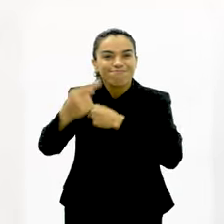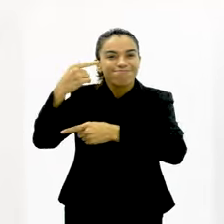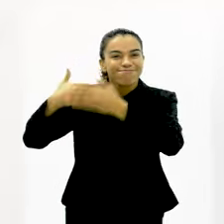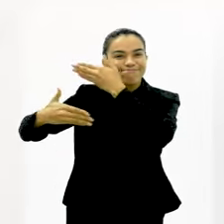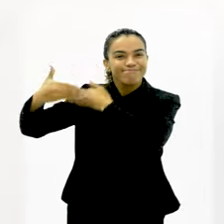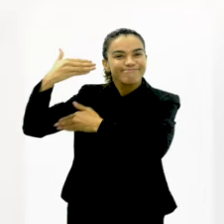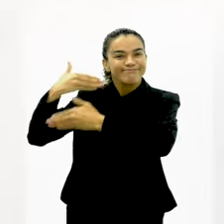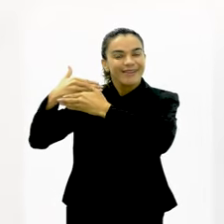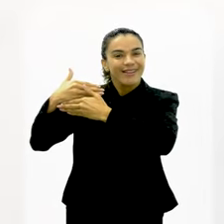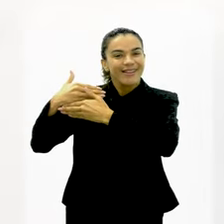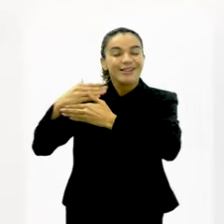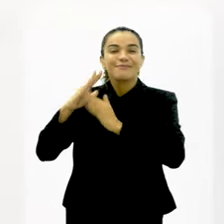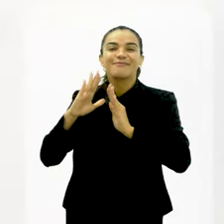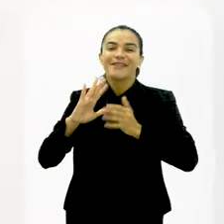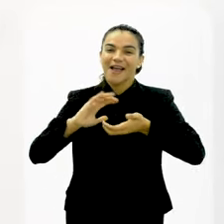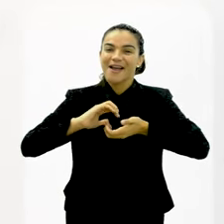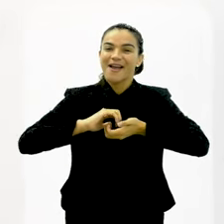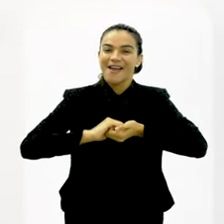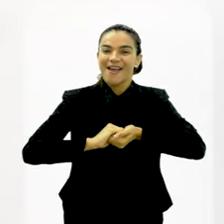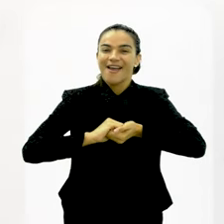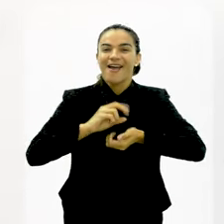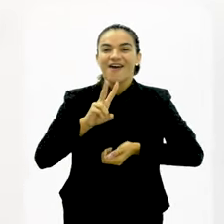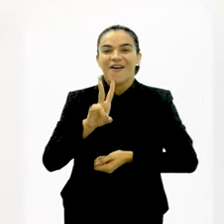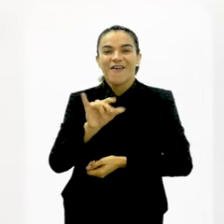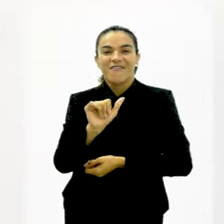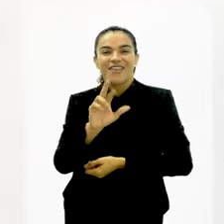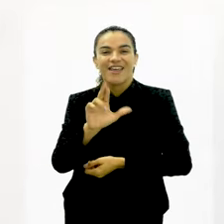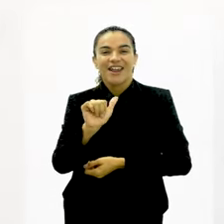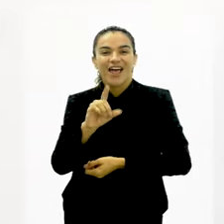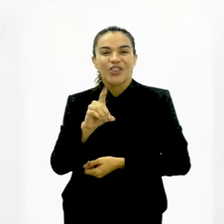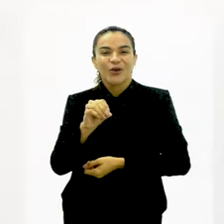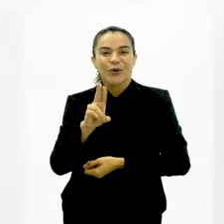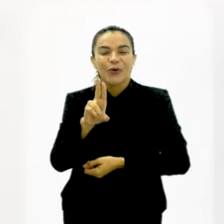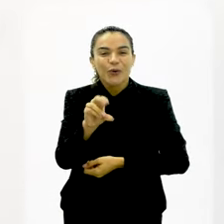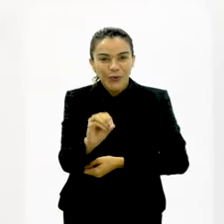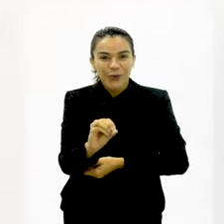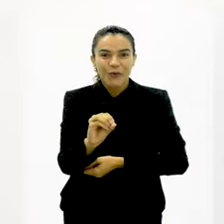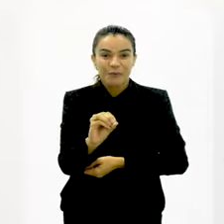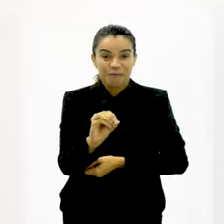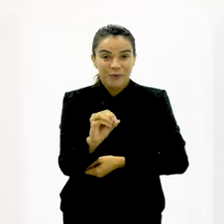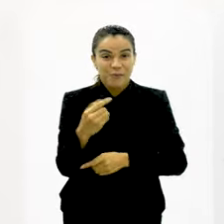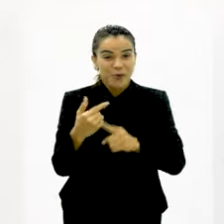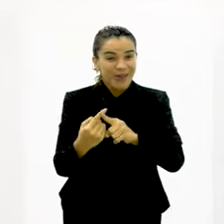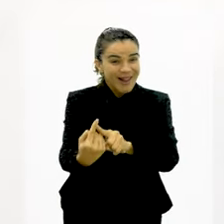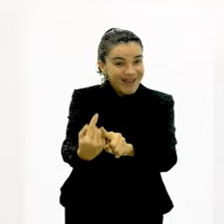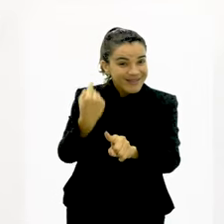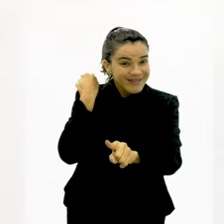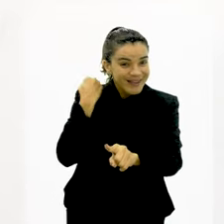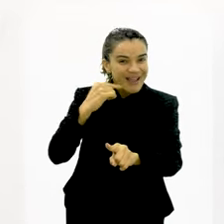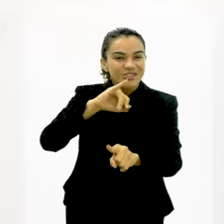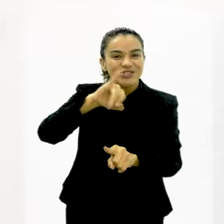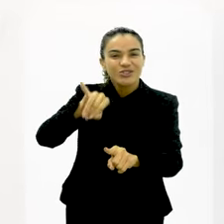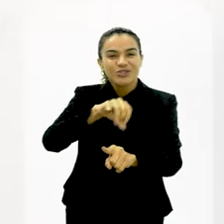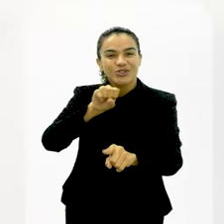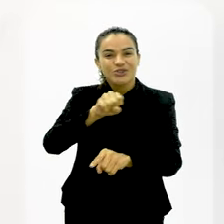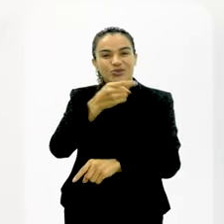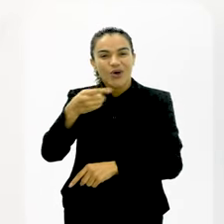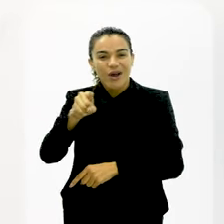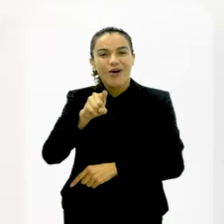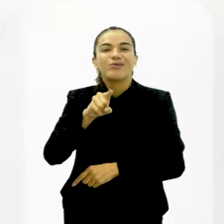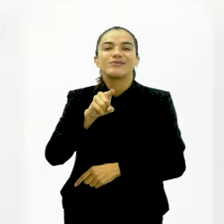hoje junto à Viradouro, né? Porque foi uma escola que, num primeiro momento, através do trabalho do grande artista Joãozinho